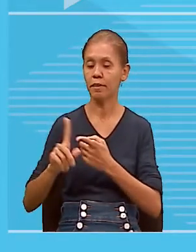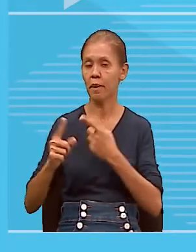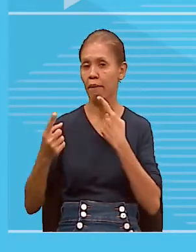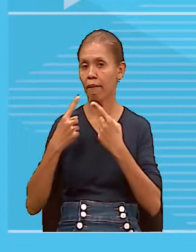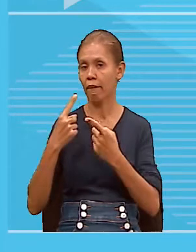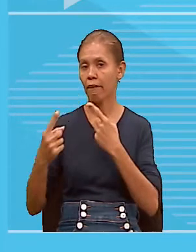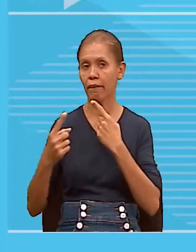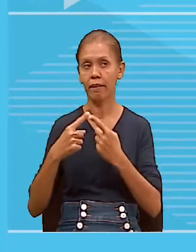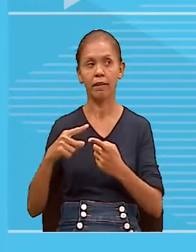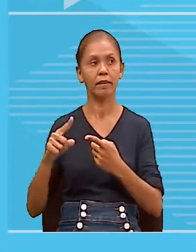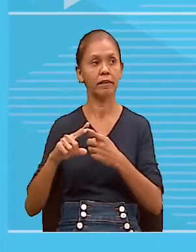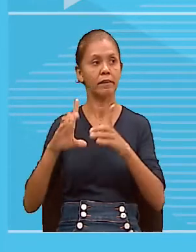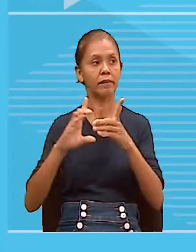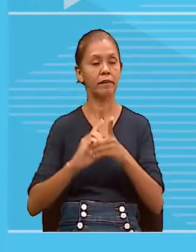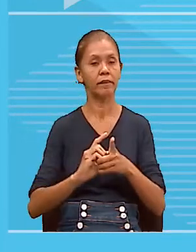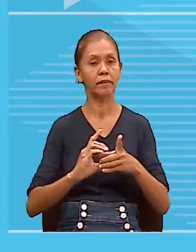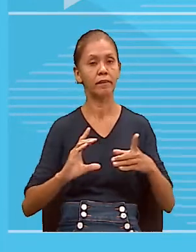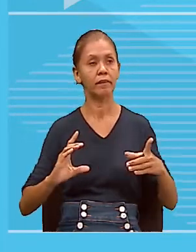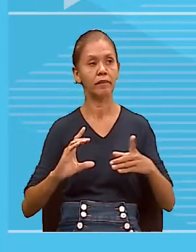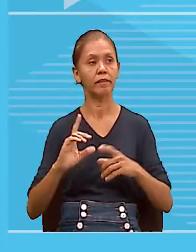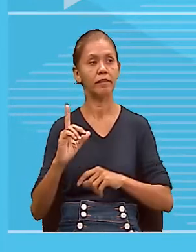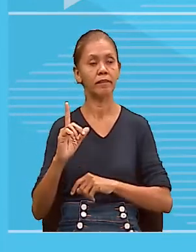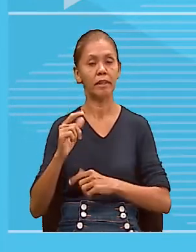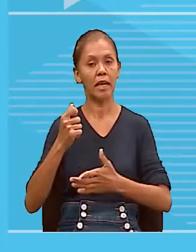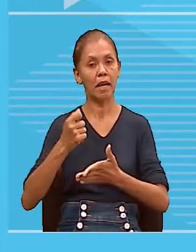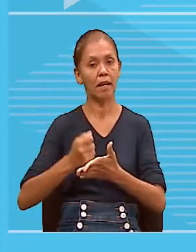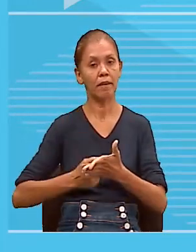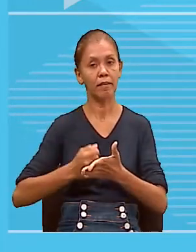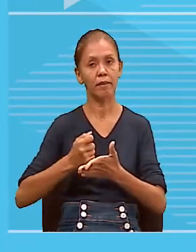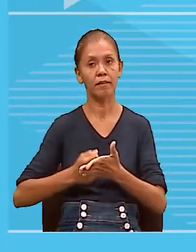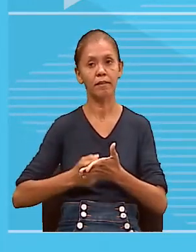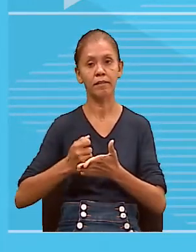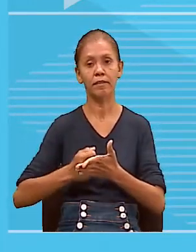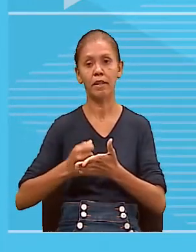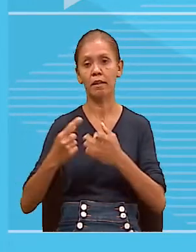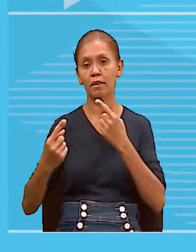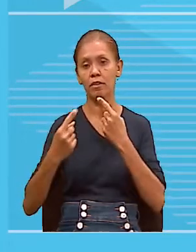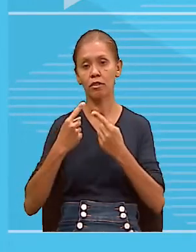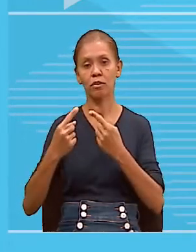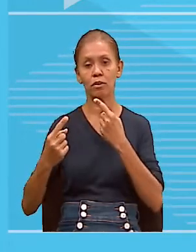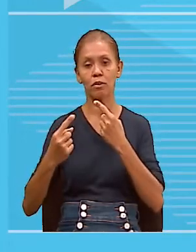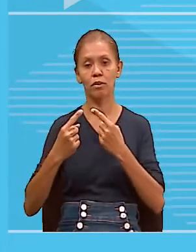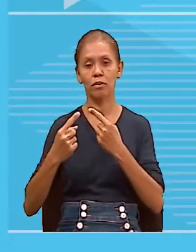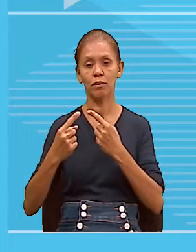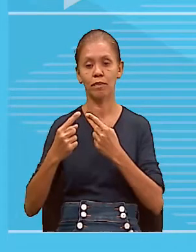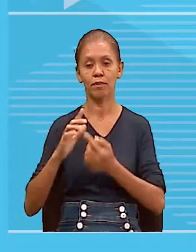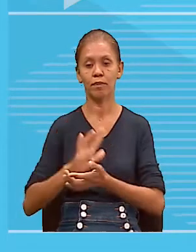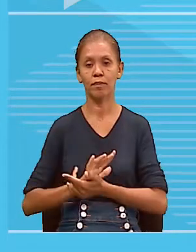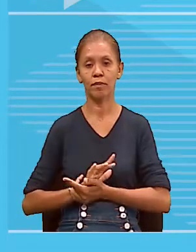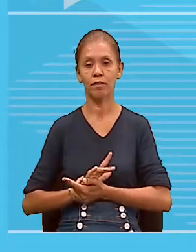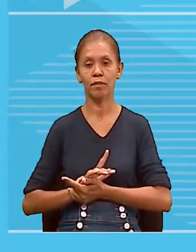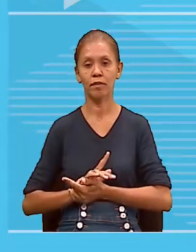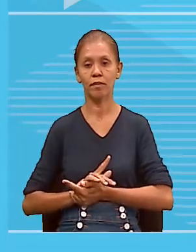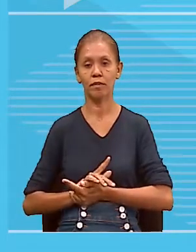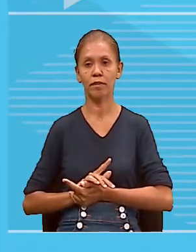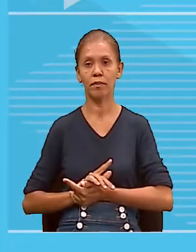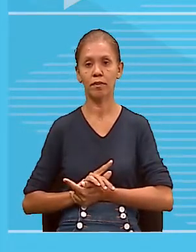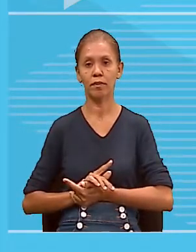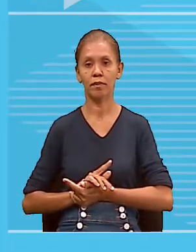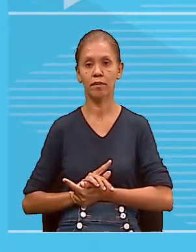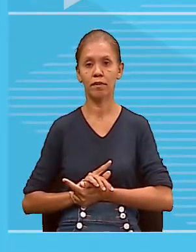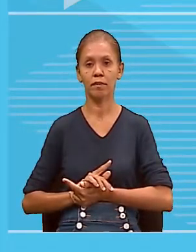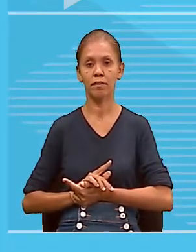a Democracia ela ela exige isso né discussão exige de você